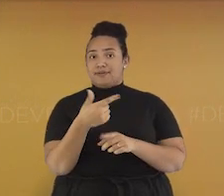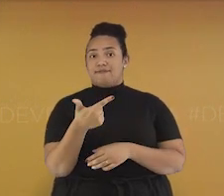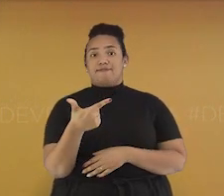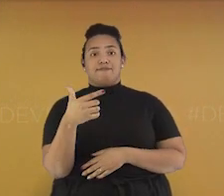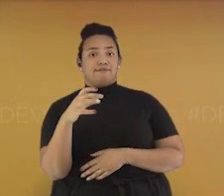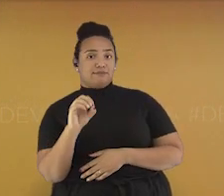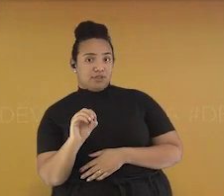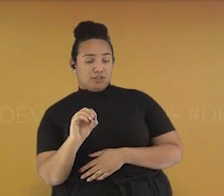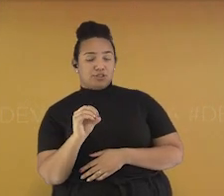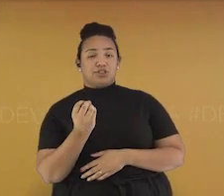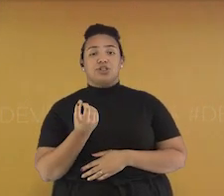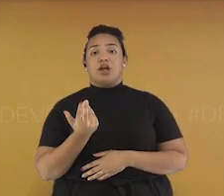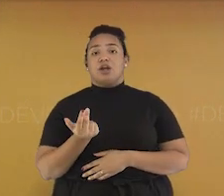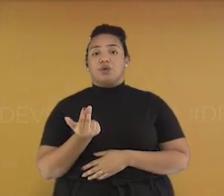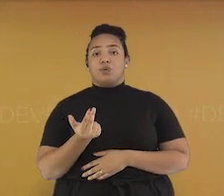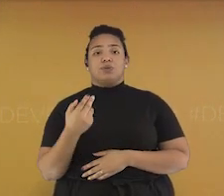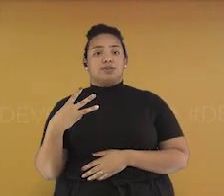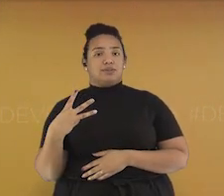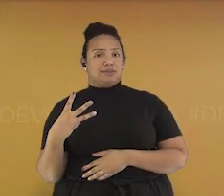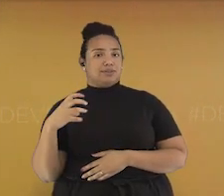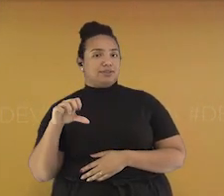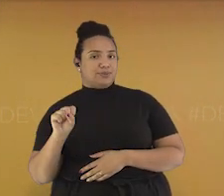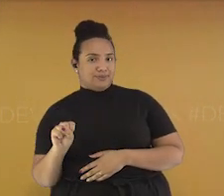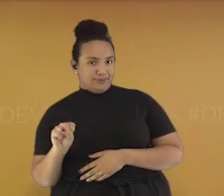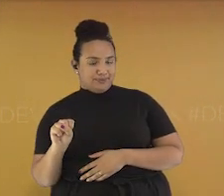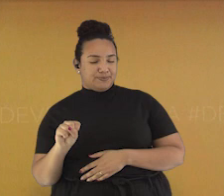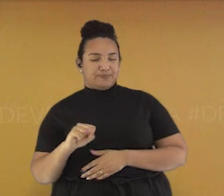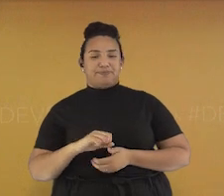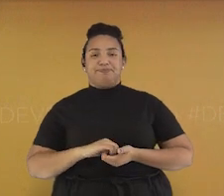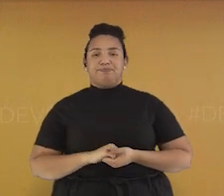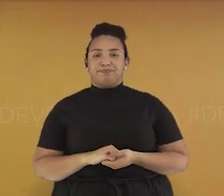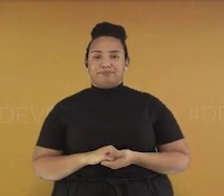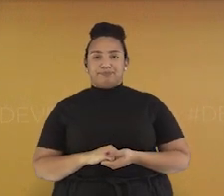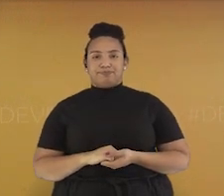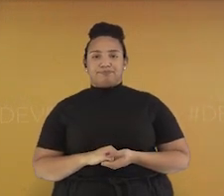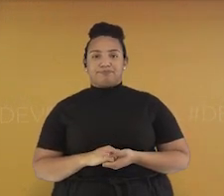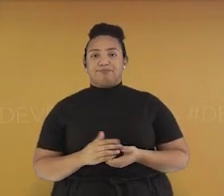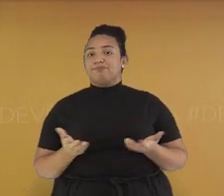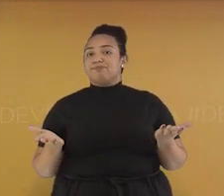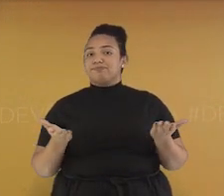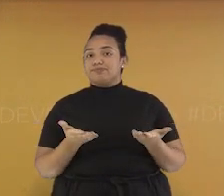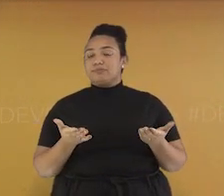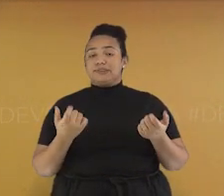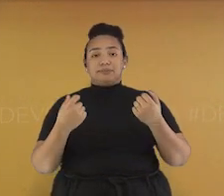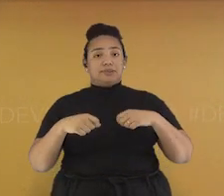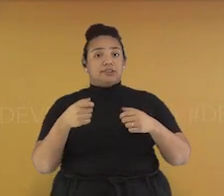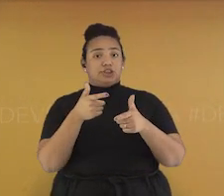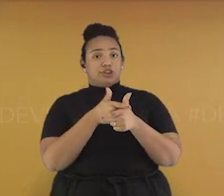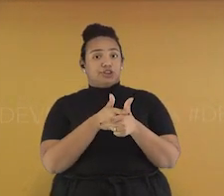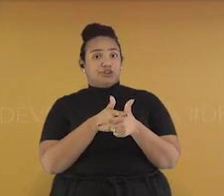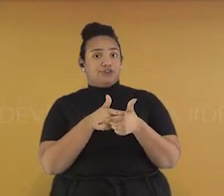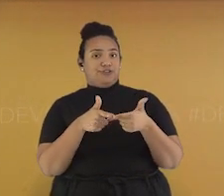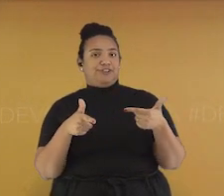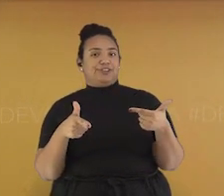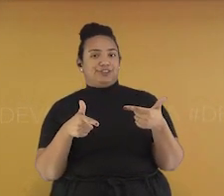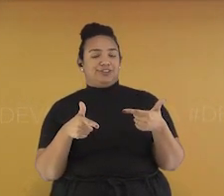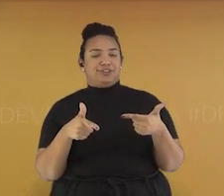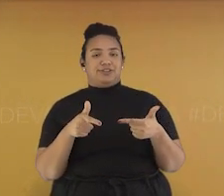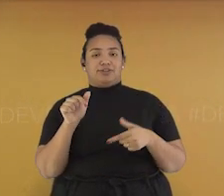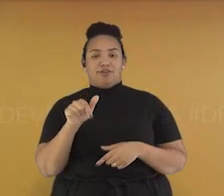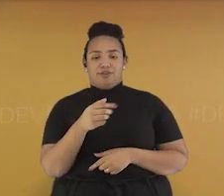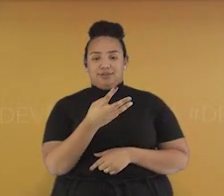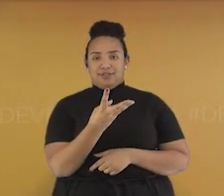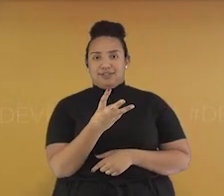mais 20, que é a idade de cada um, iremos encontrar 38. Agora, devemos dividir